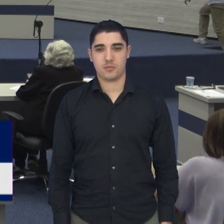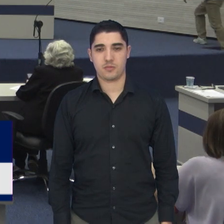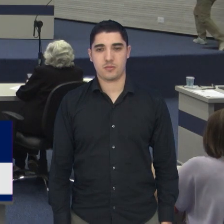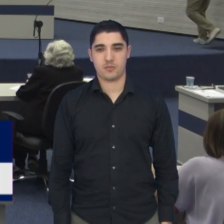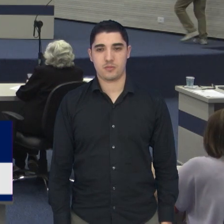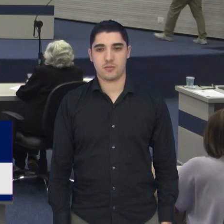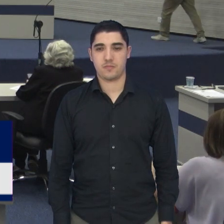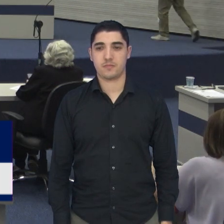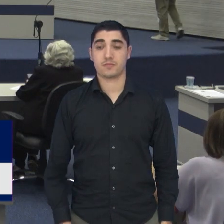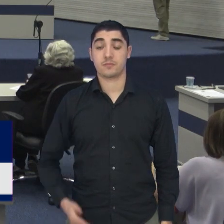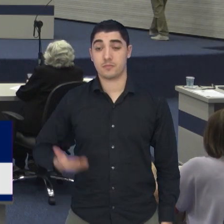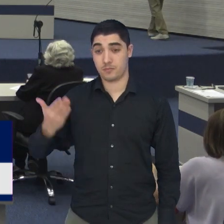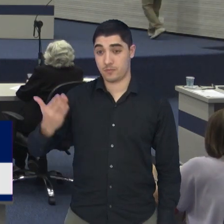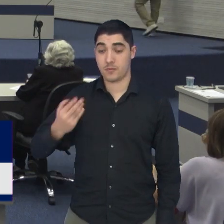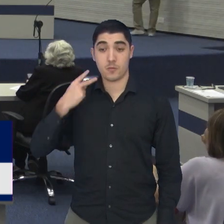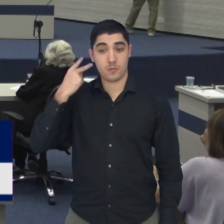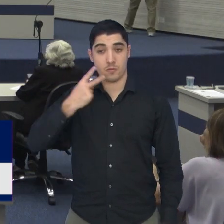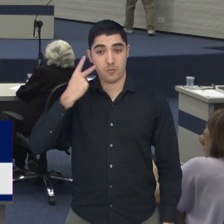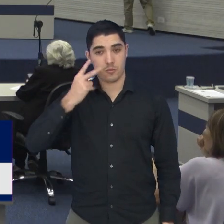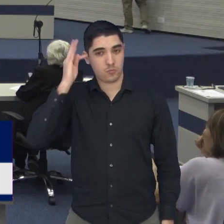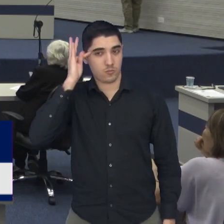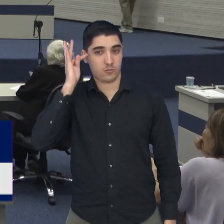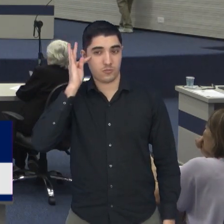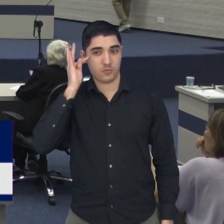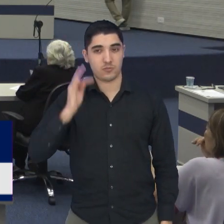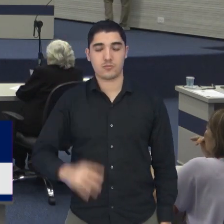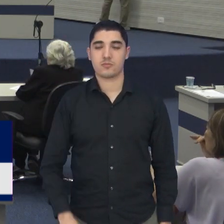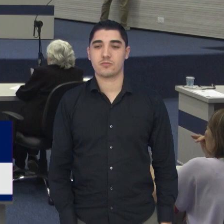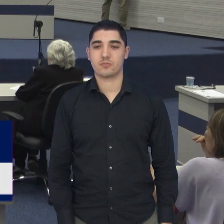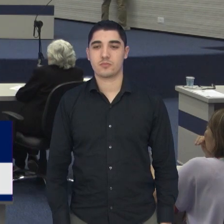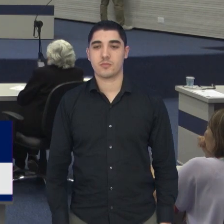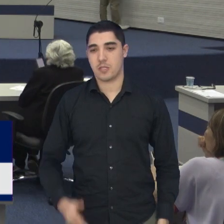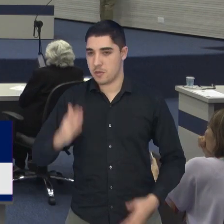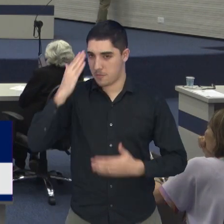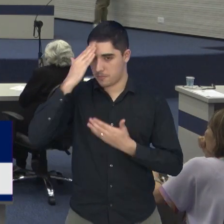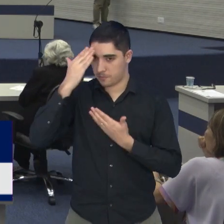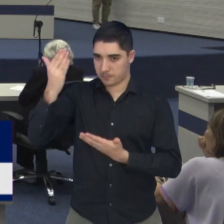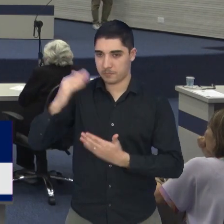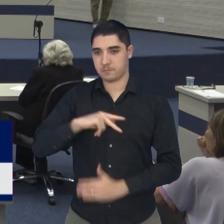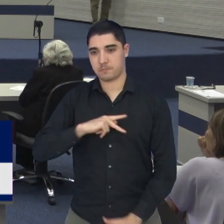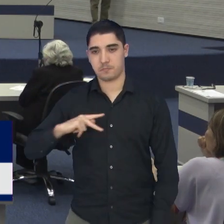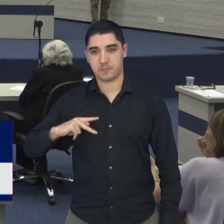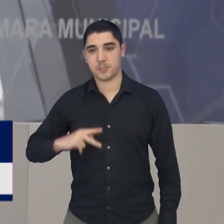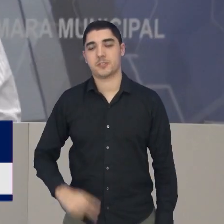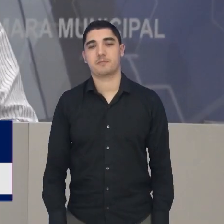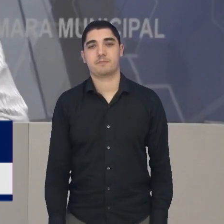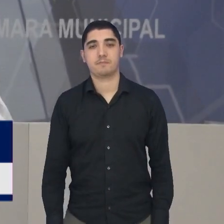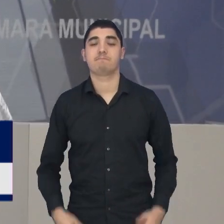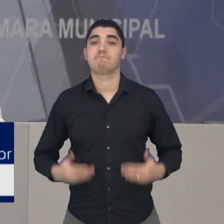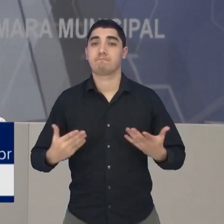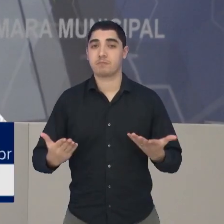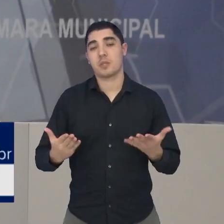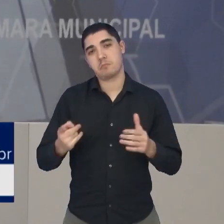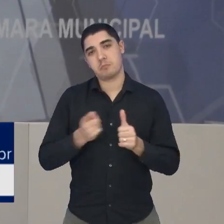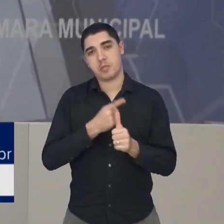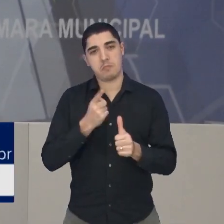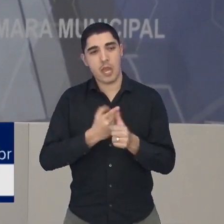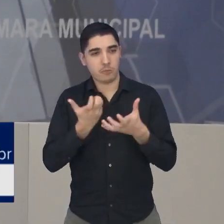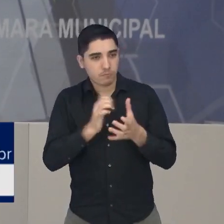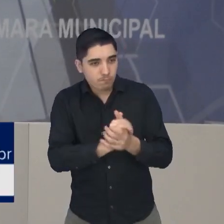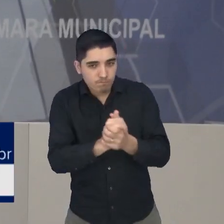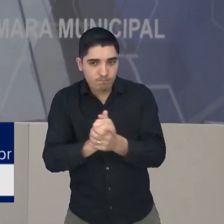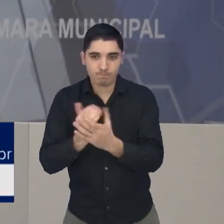Com a palavra, o vereador Tomás Henrique. Obrigado, presidente. Bom, primeiro eu cumprimentar meus